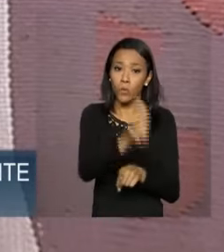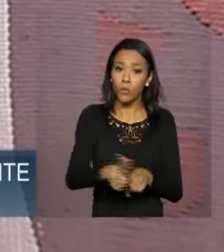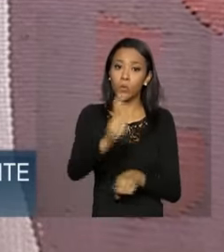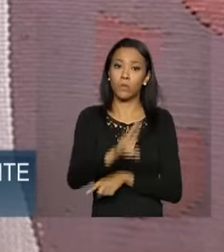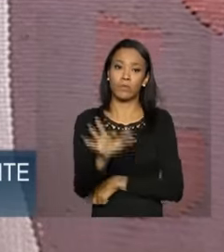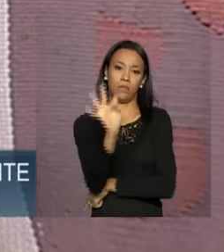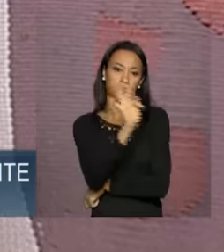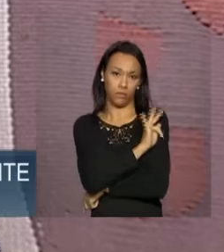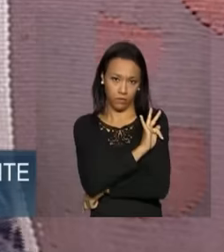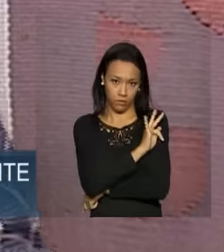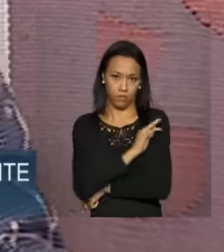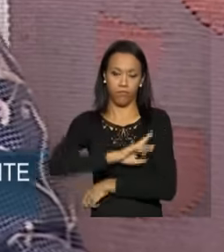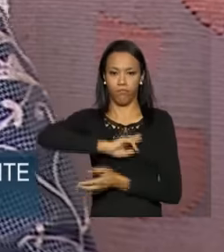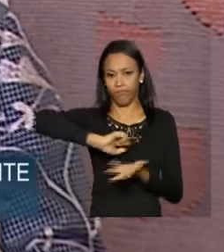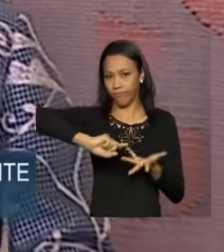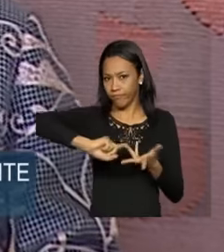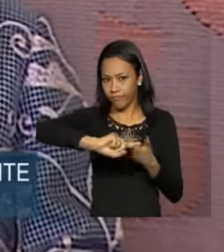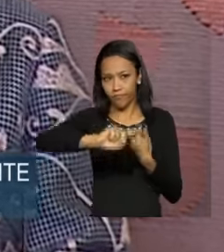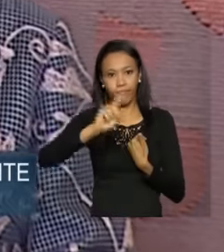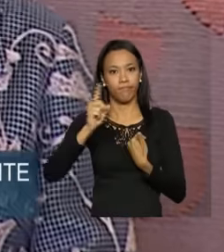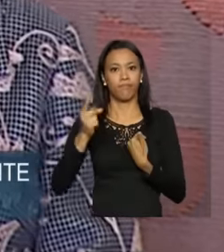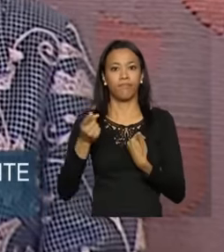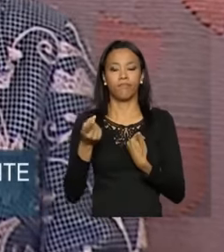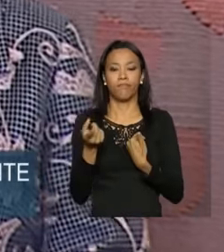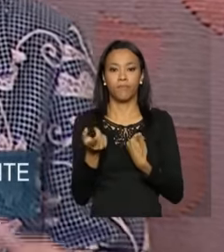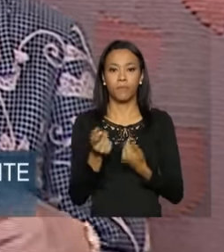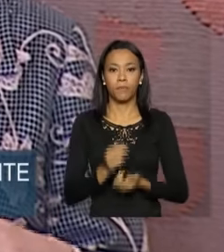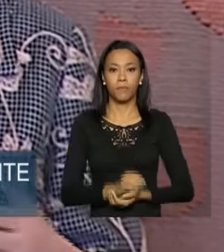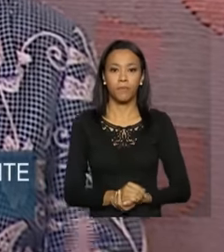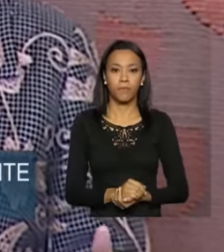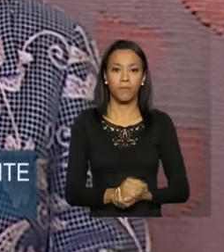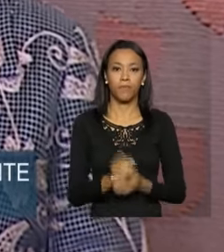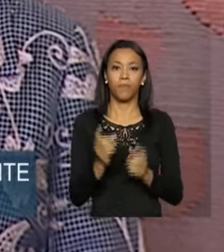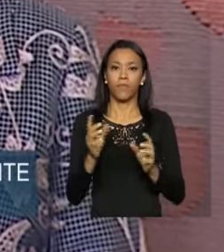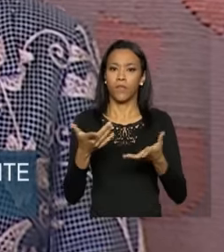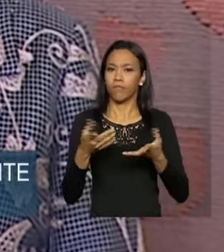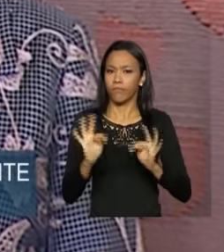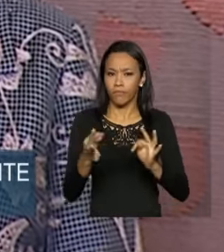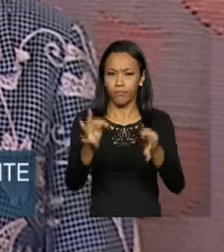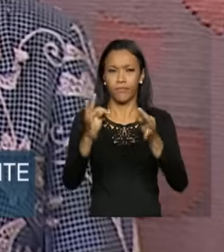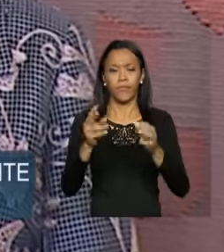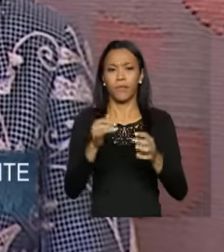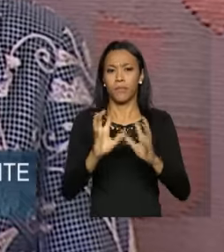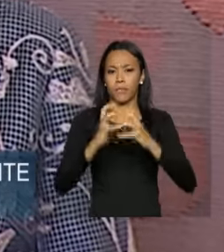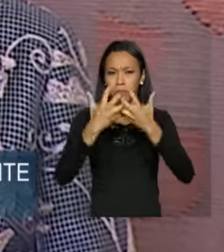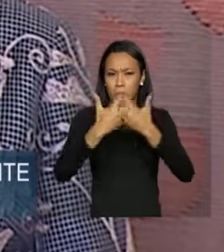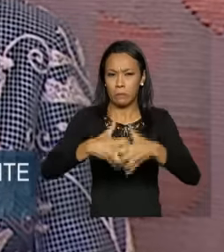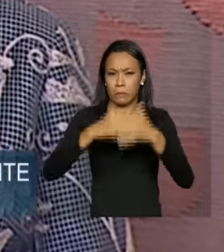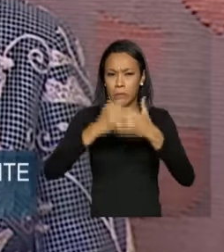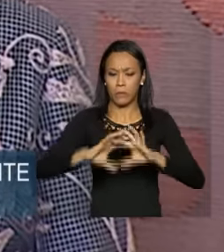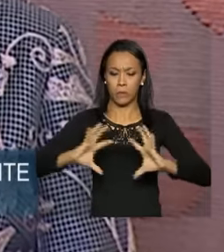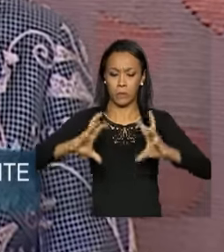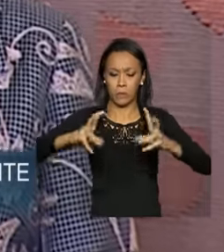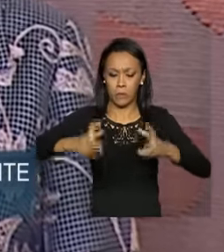modernização através do processo de introdução de tratores e outras